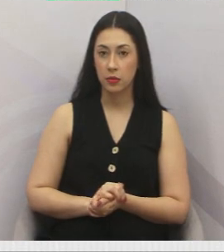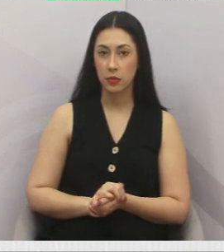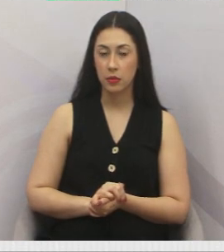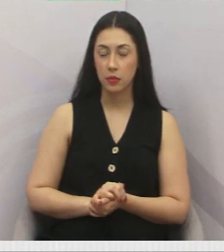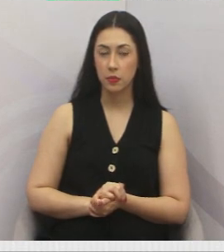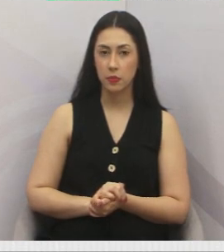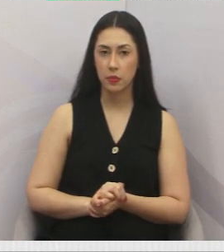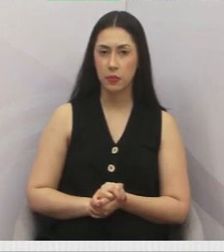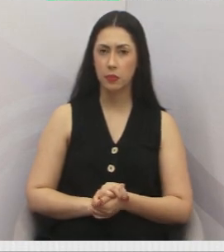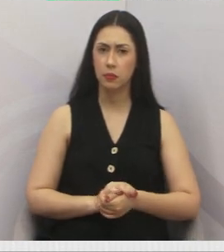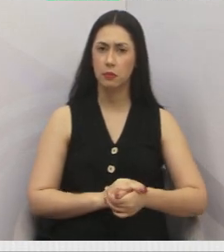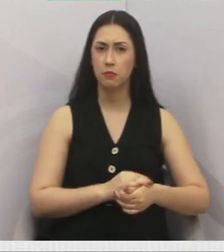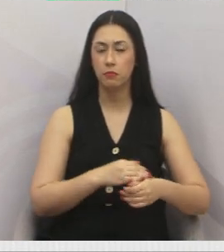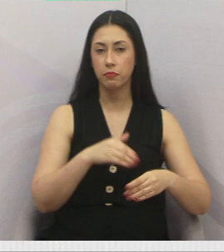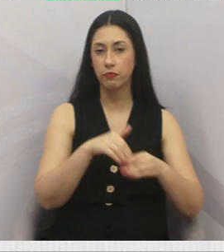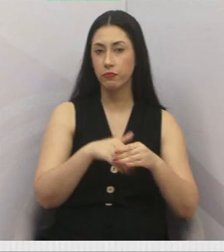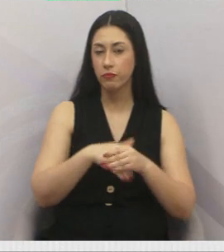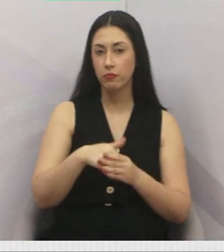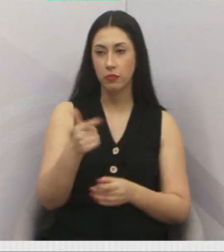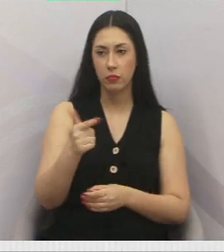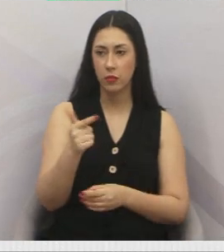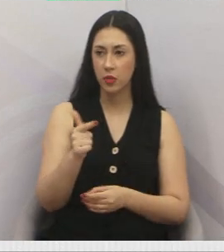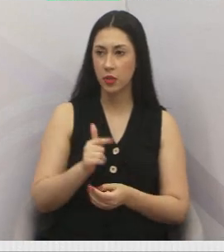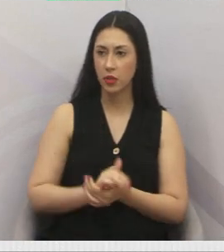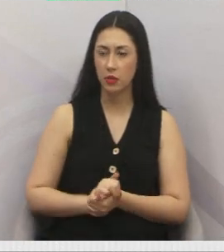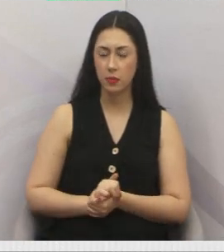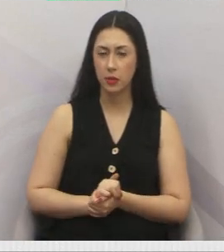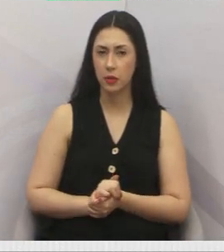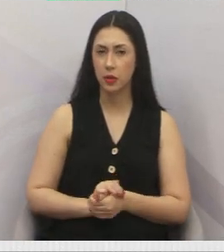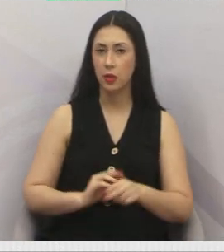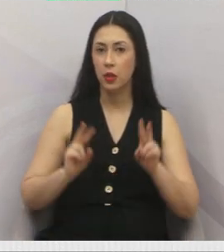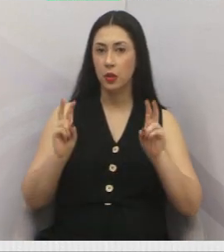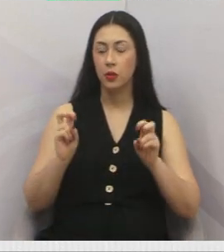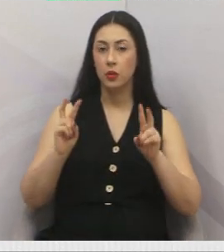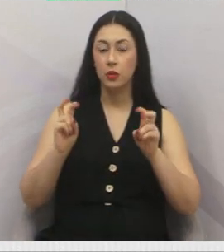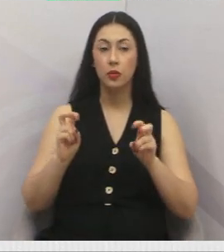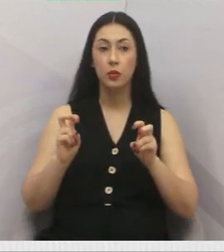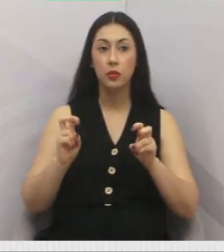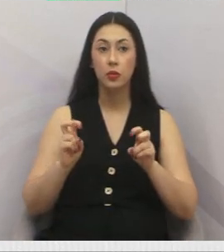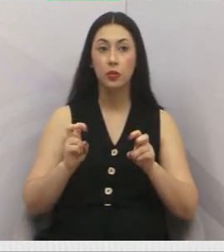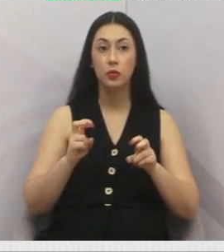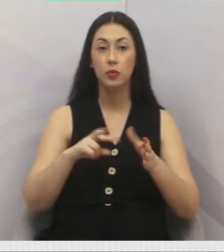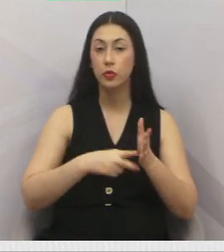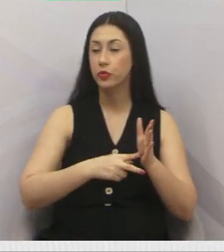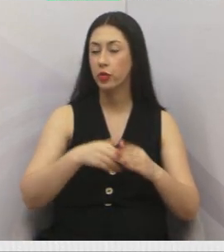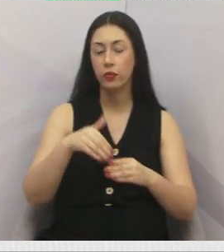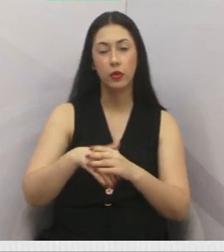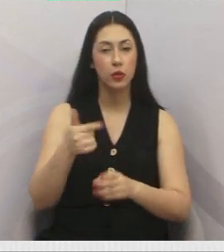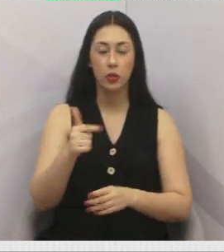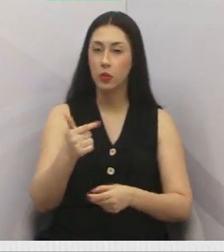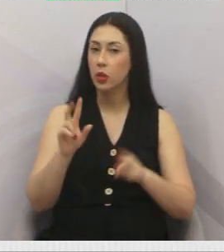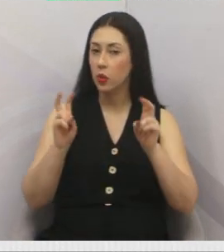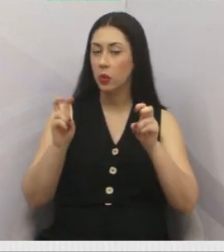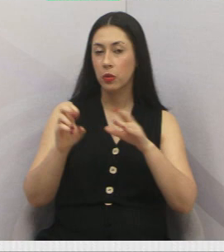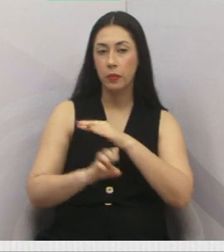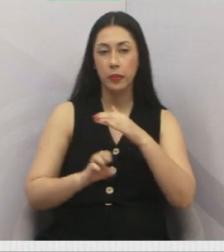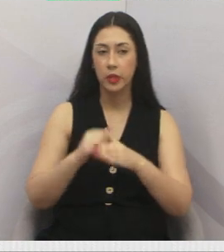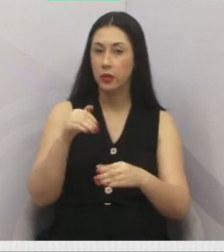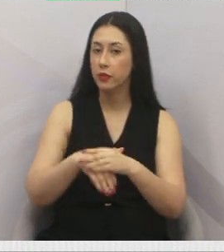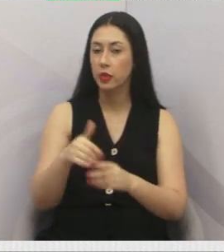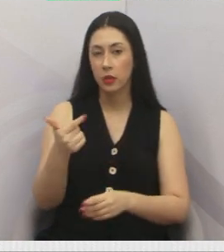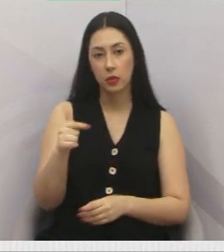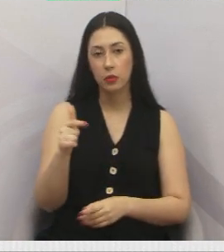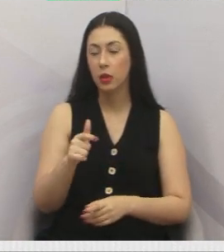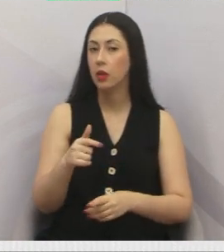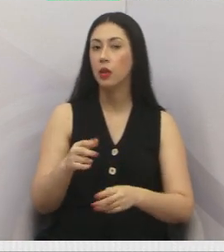Segmento Movimentos Populares, voto em branco. Segmento Entidades de Classe Sindical, voto em branco. Segmento Empresas, voto em branco. Segmento